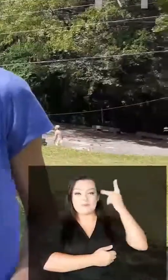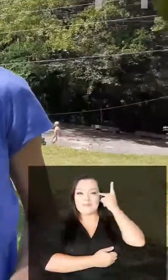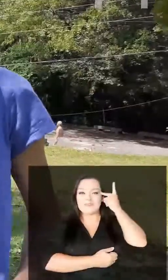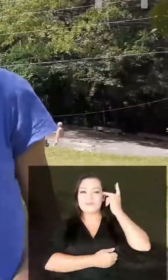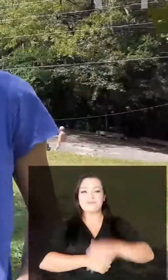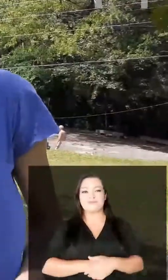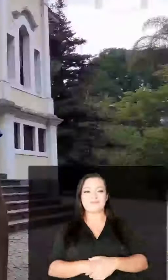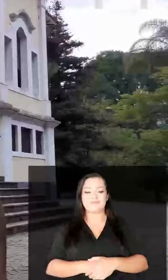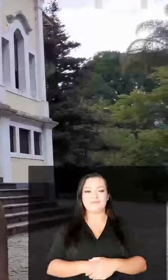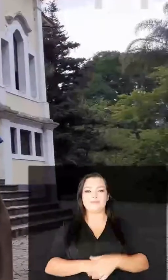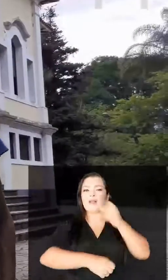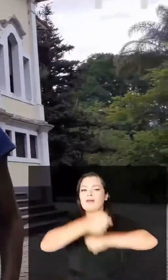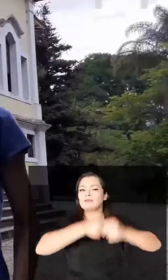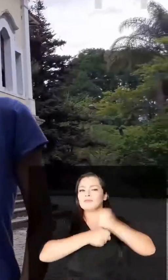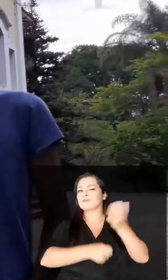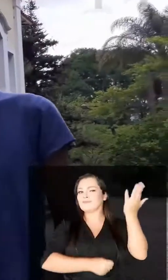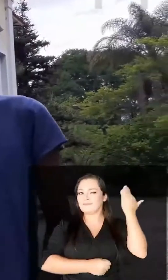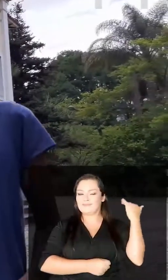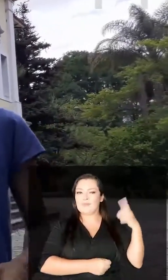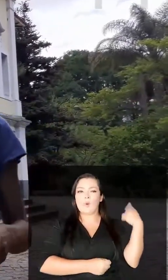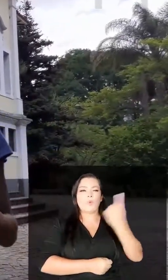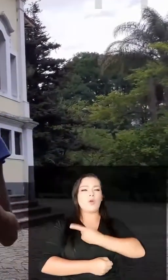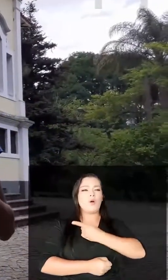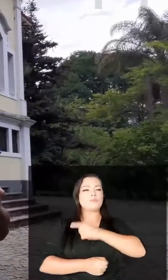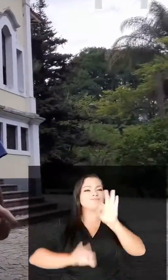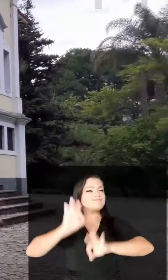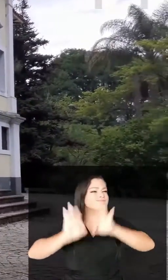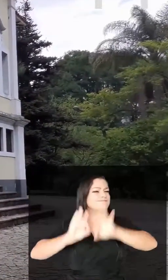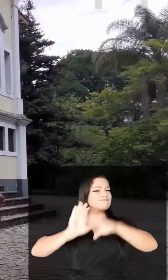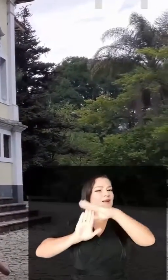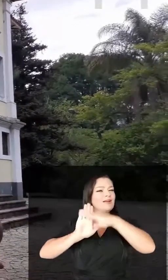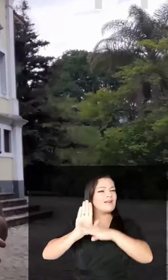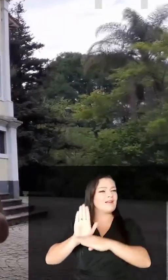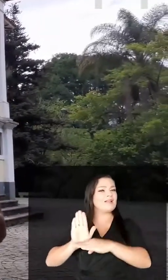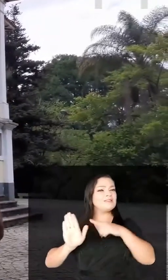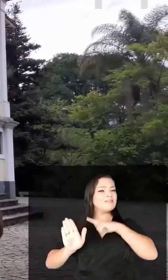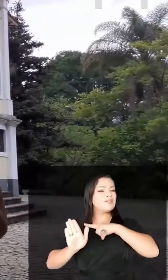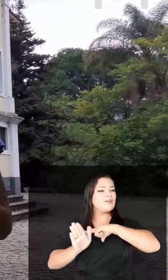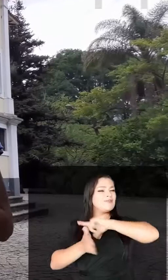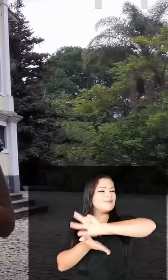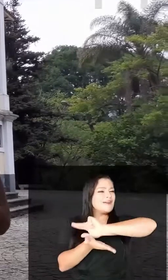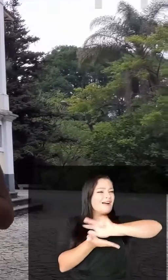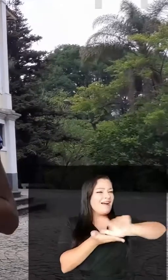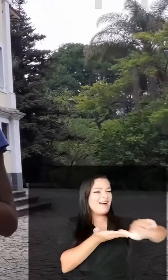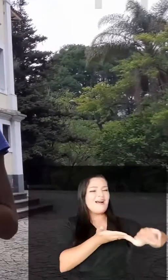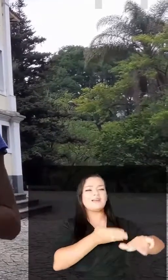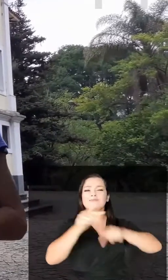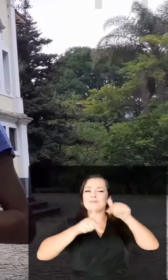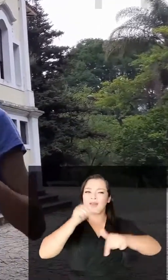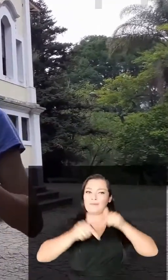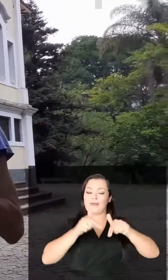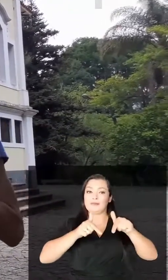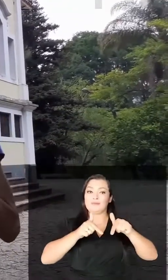São Paulo. No ano passado, a gente fez um planejamento que previa uma série de atividades, a maioria